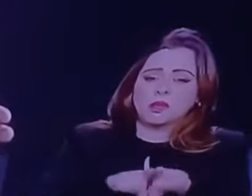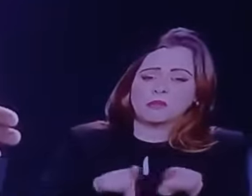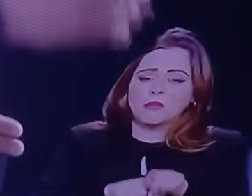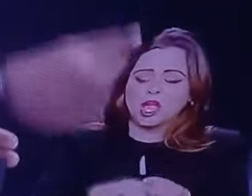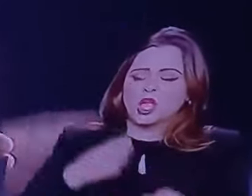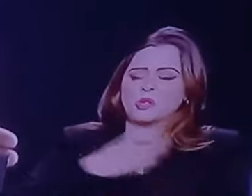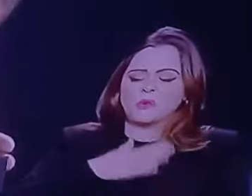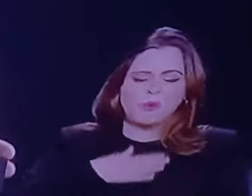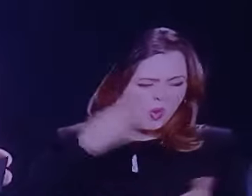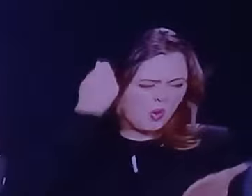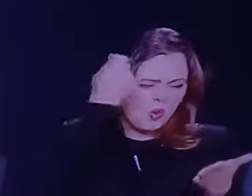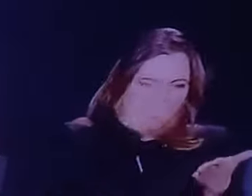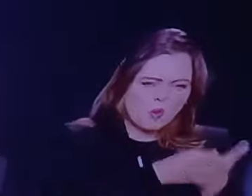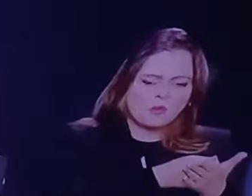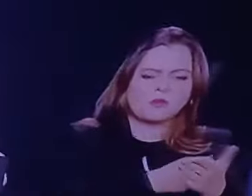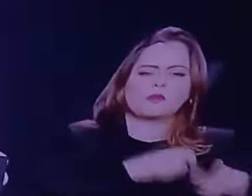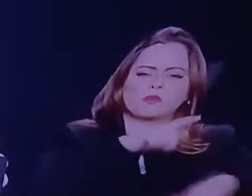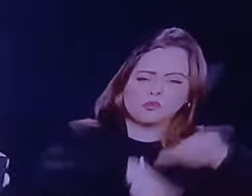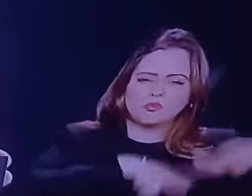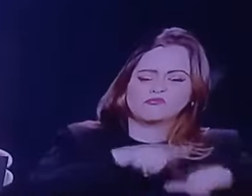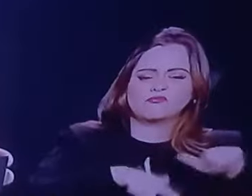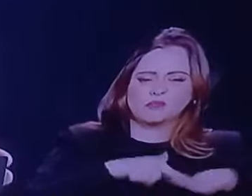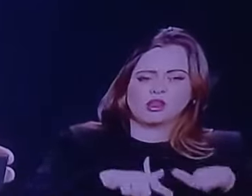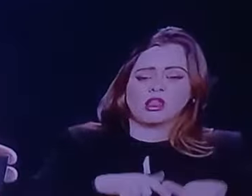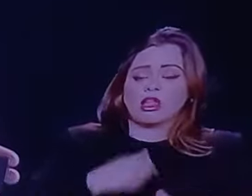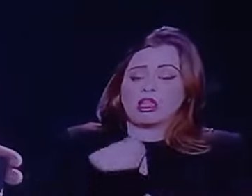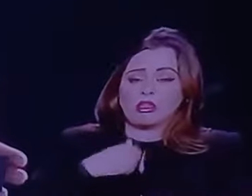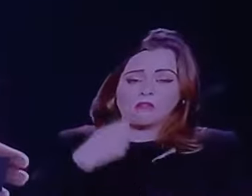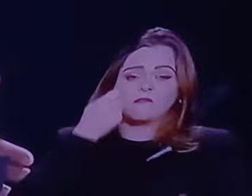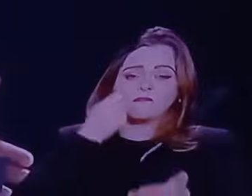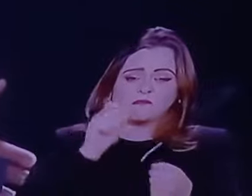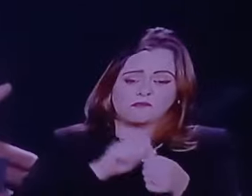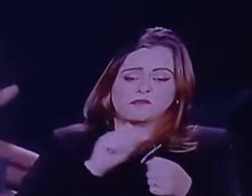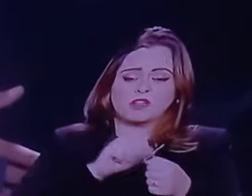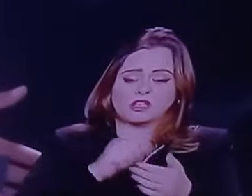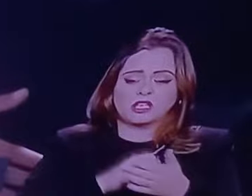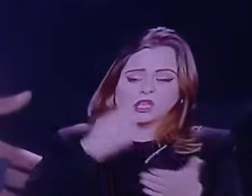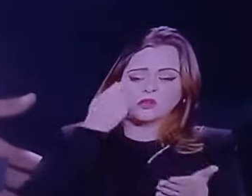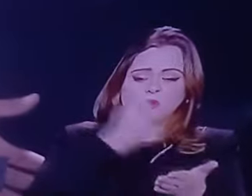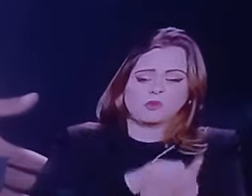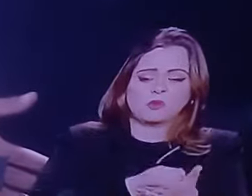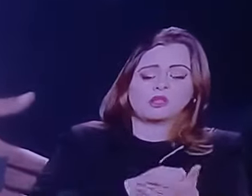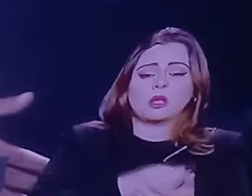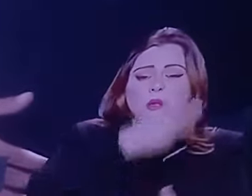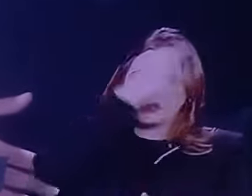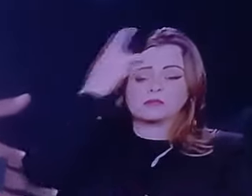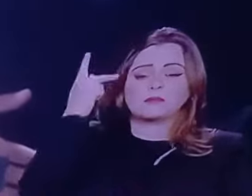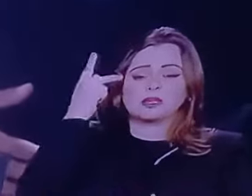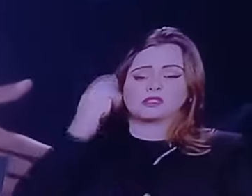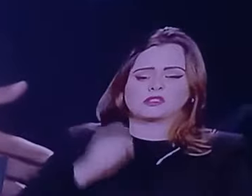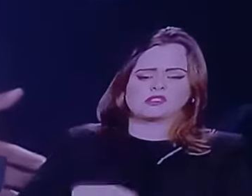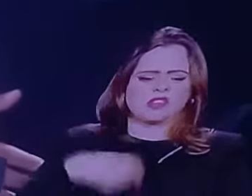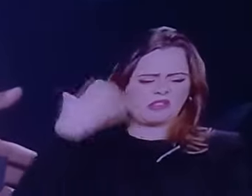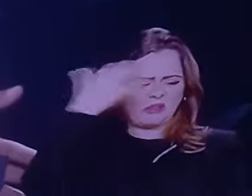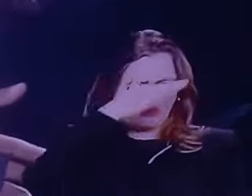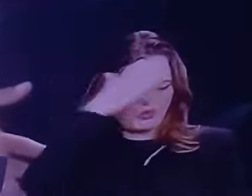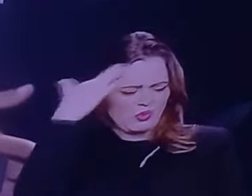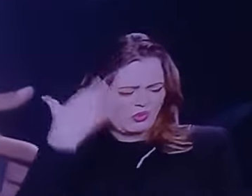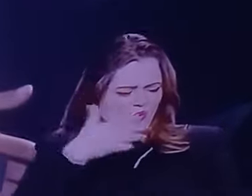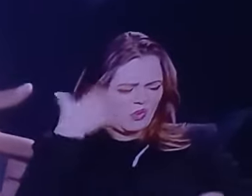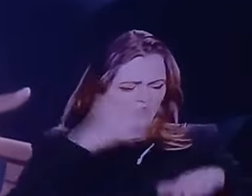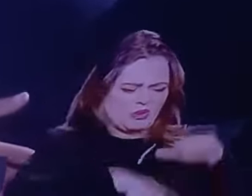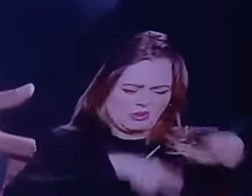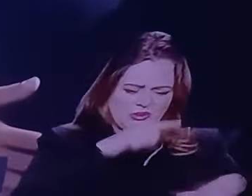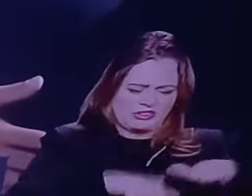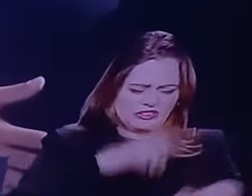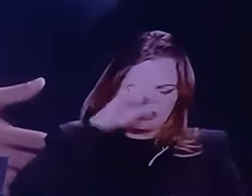meu compromisso com o povo trabalhador. Vou fazer por conta do compromisso com as pessoas que ralam o dia